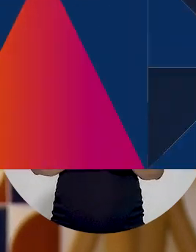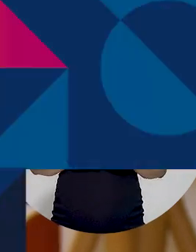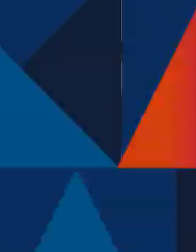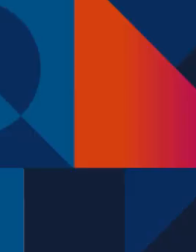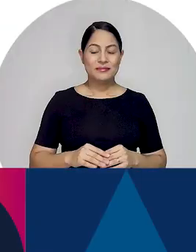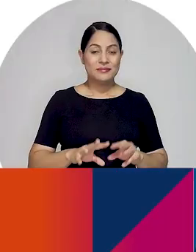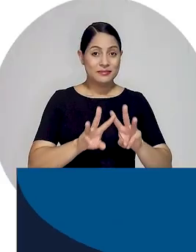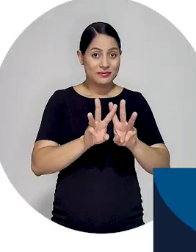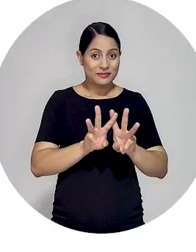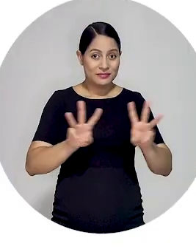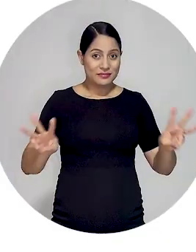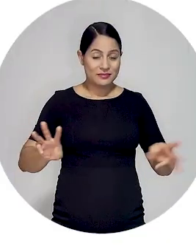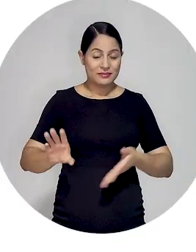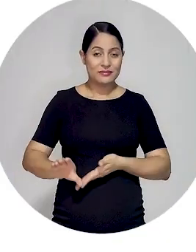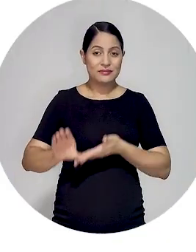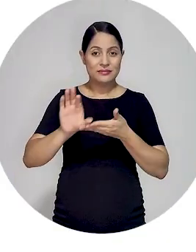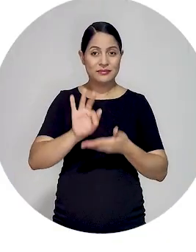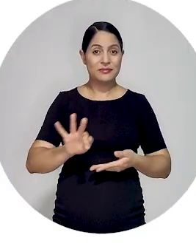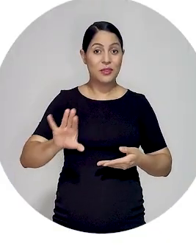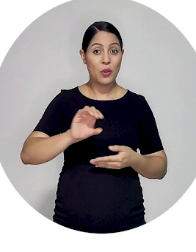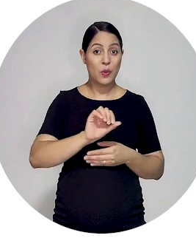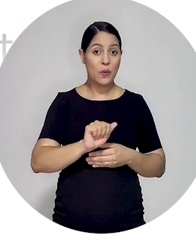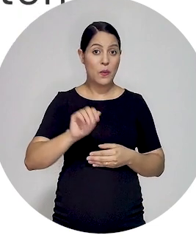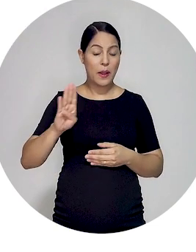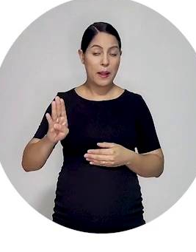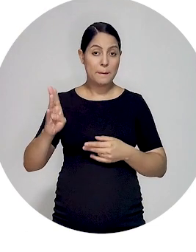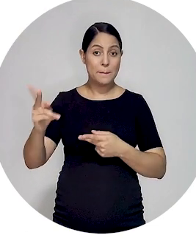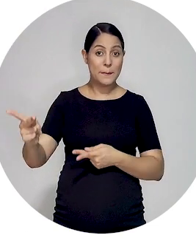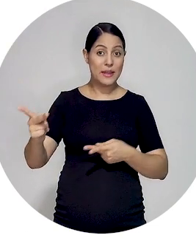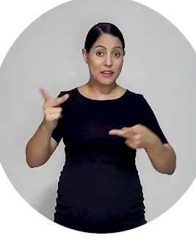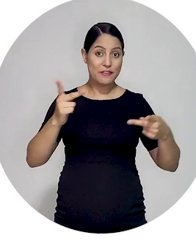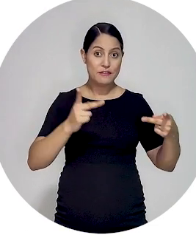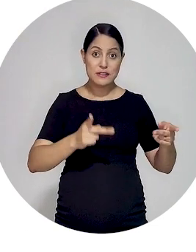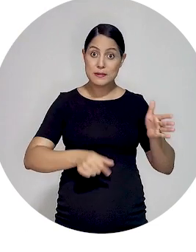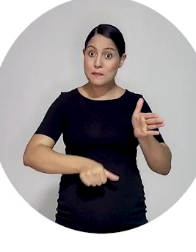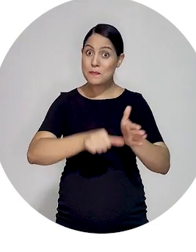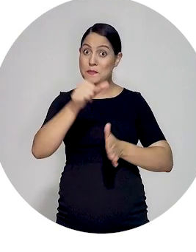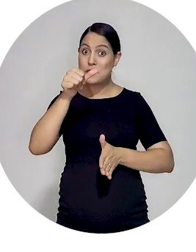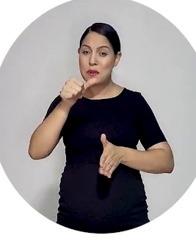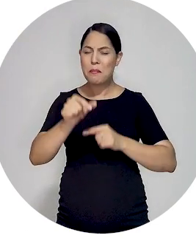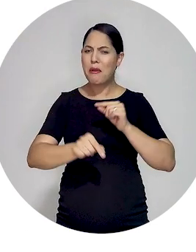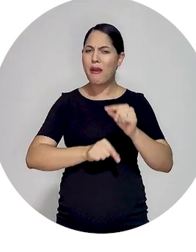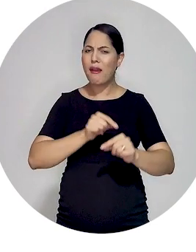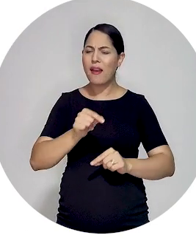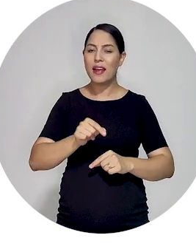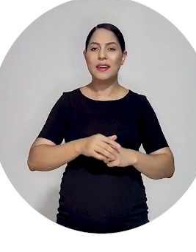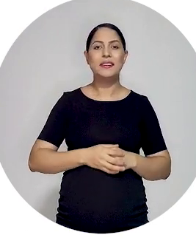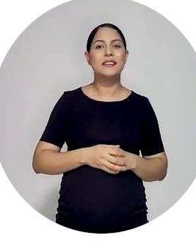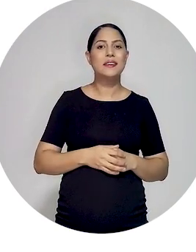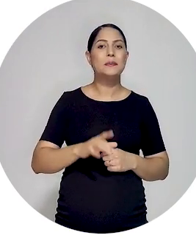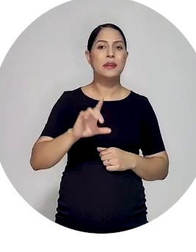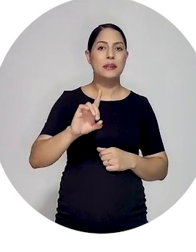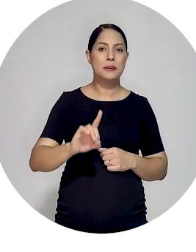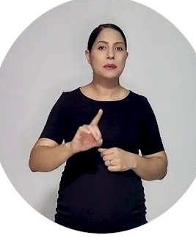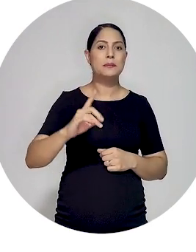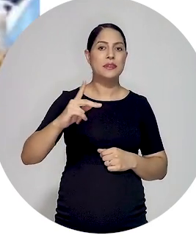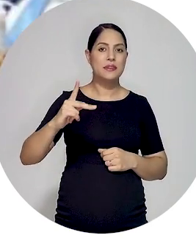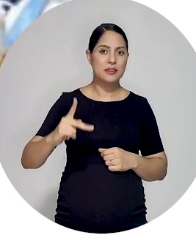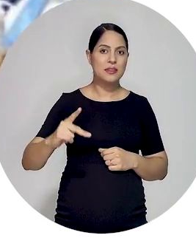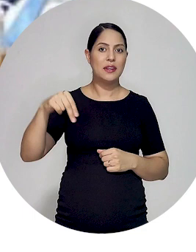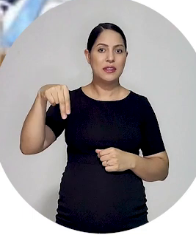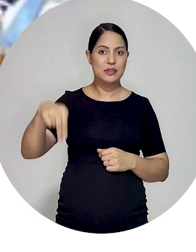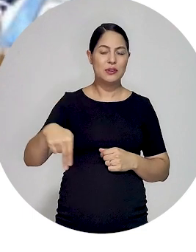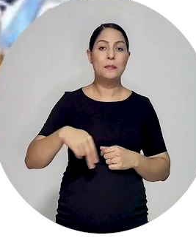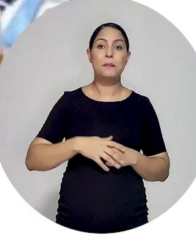só. Segundo o site, o Conselho Federal da OAB recebeu pela primeira vez uma visita institucional do